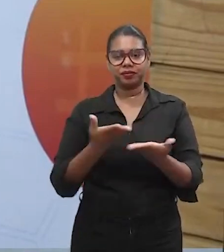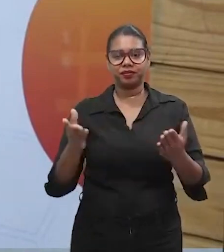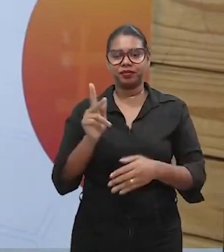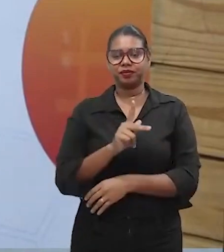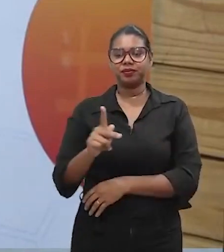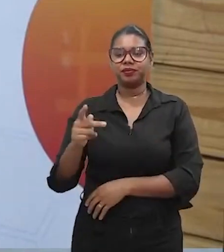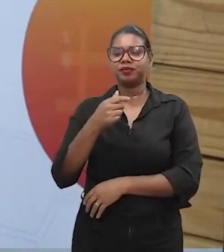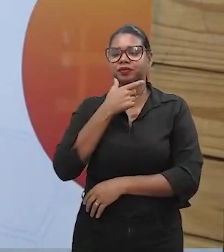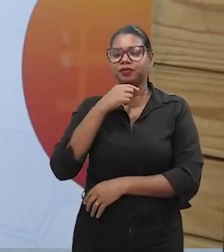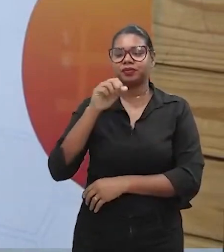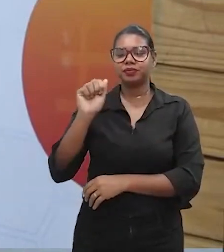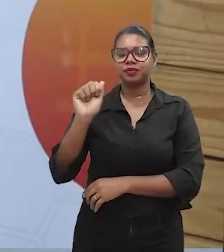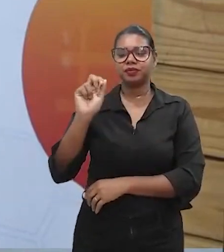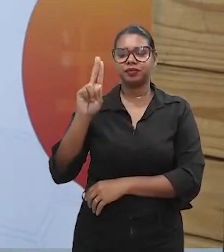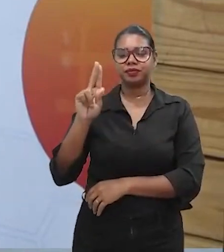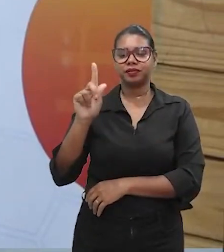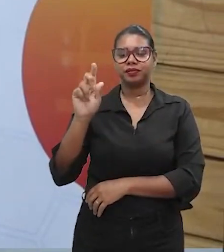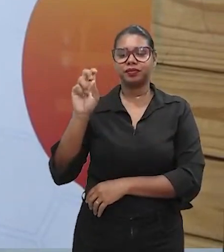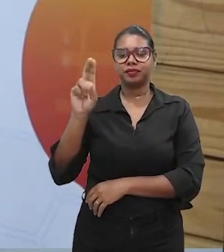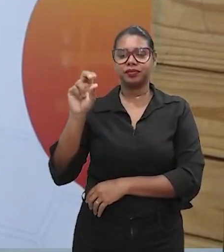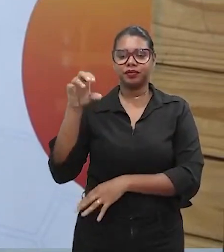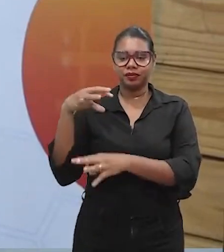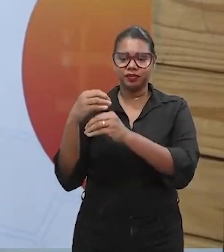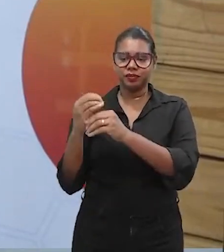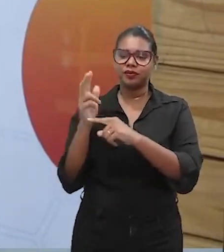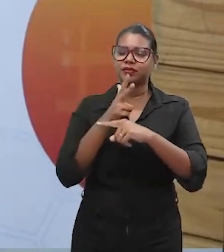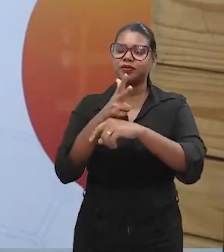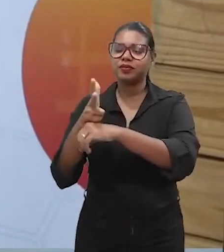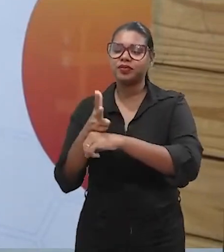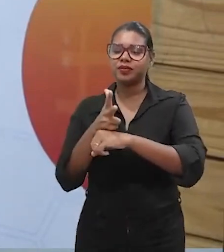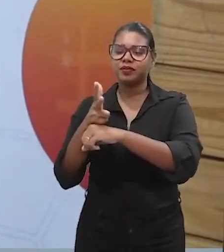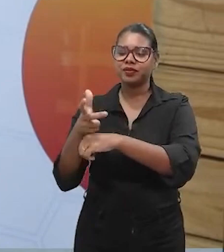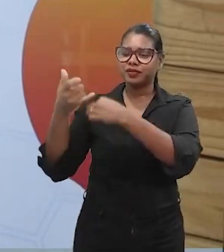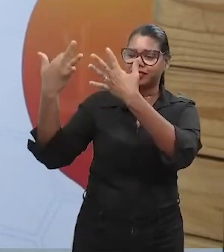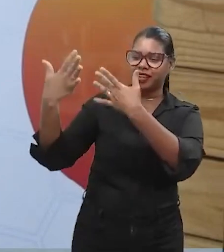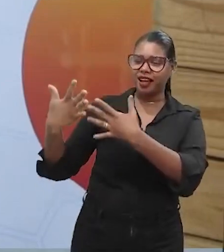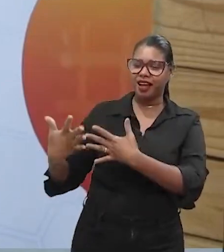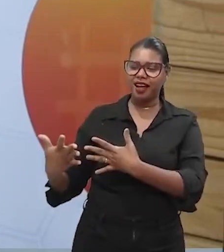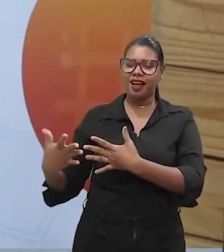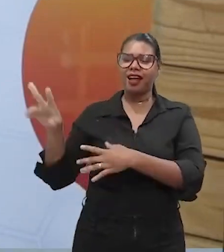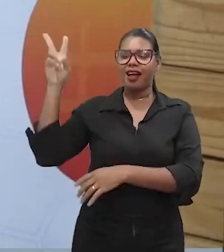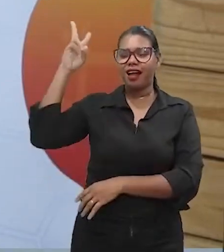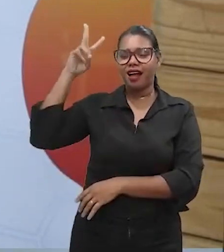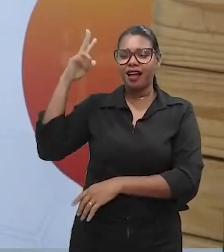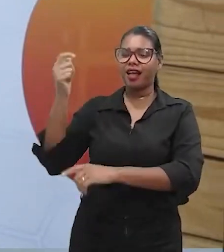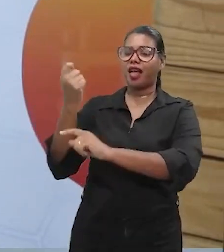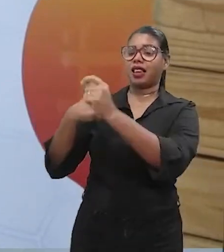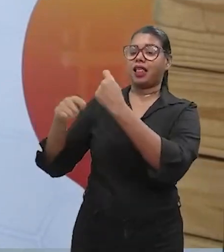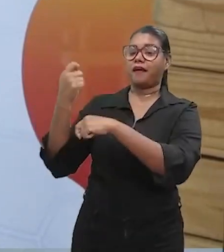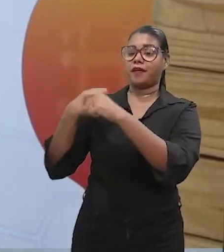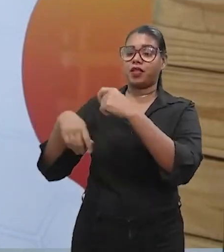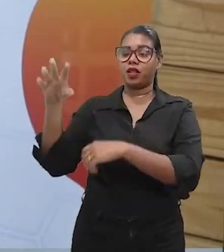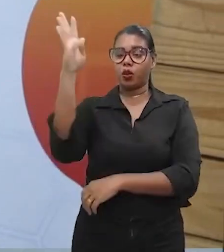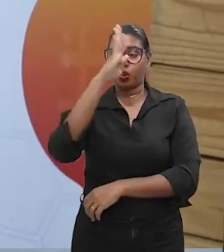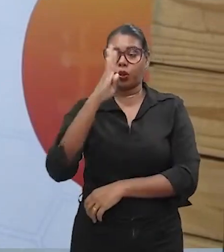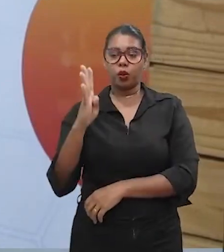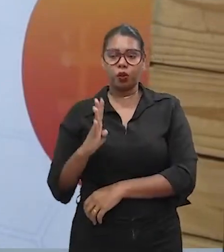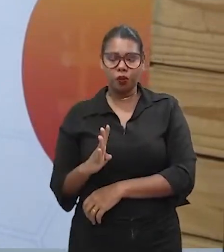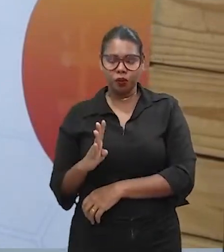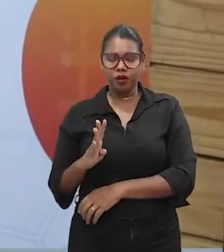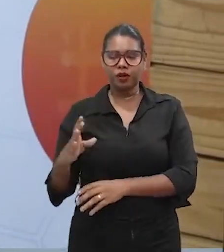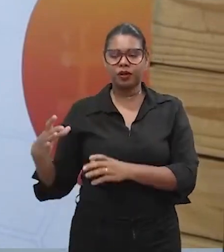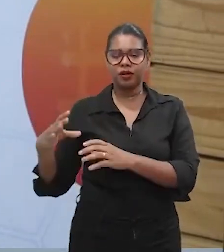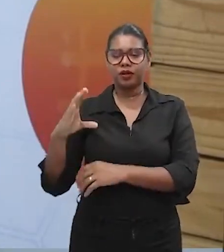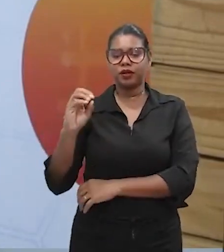professor Augusto Ribeiro, que fez um vídeo especialmente falando a respeito da história da administração no Brasil